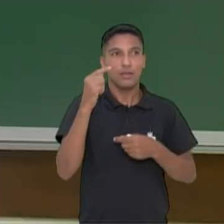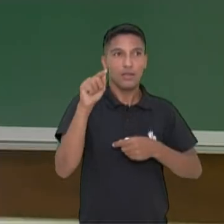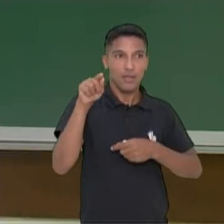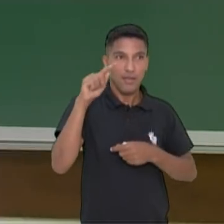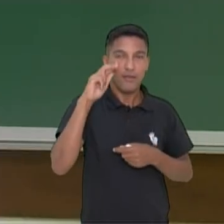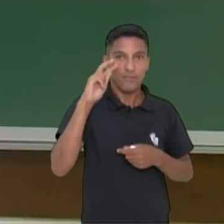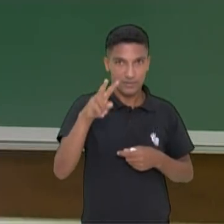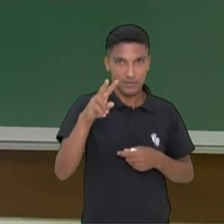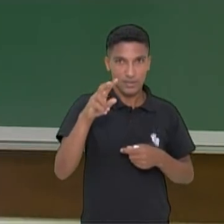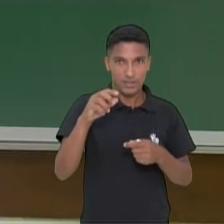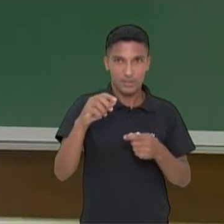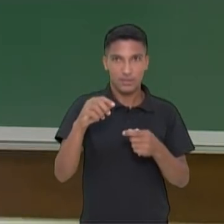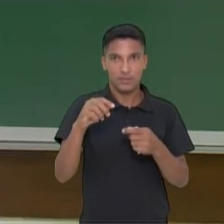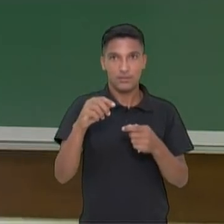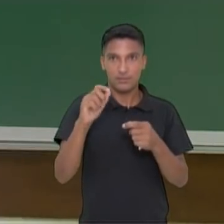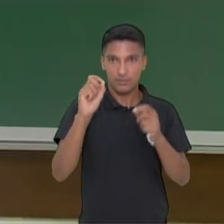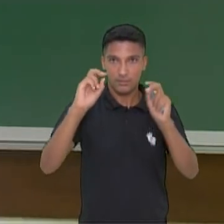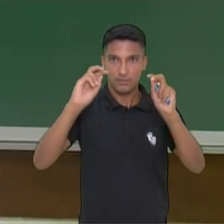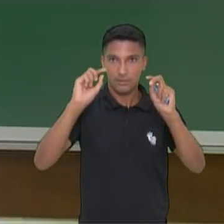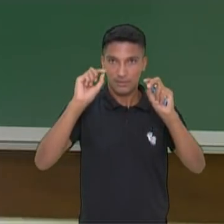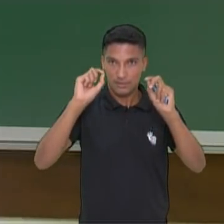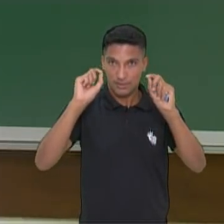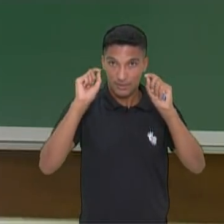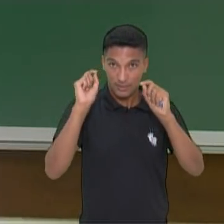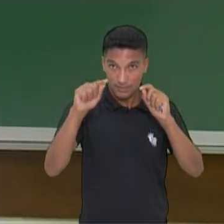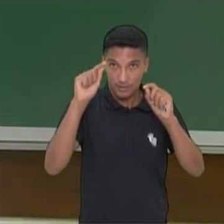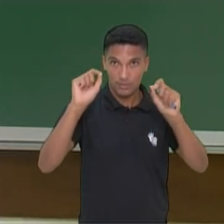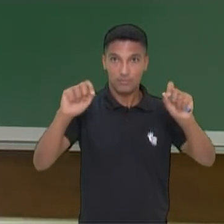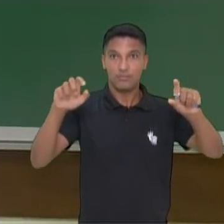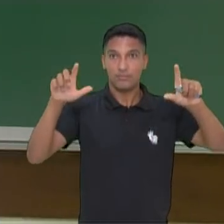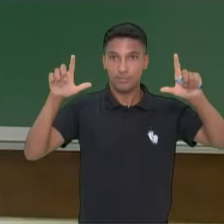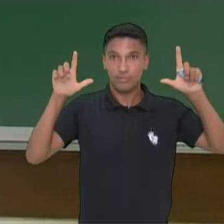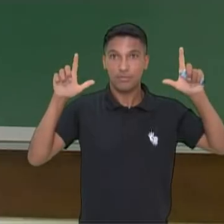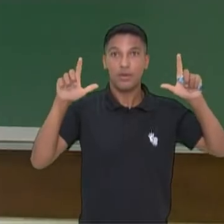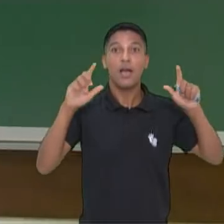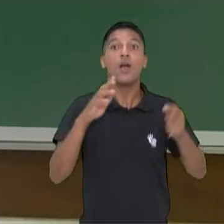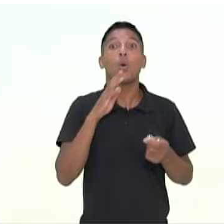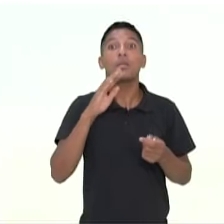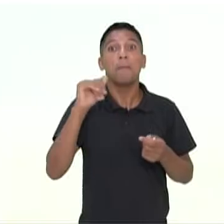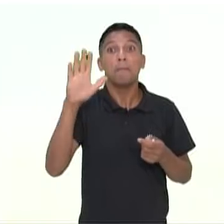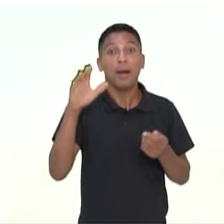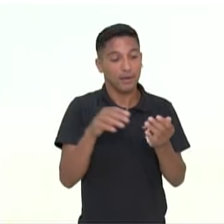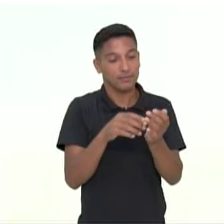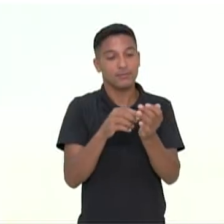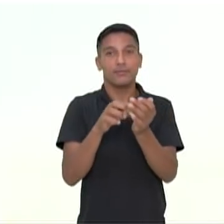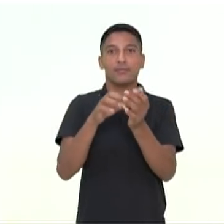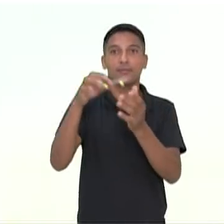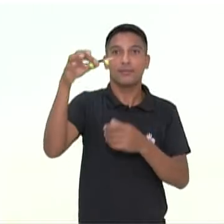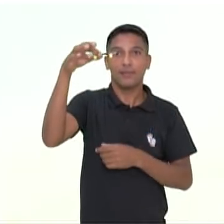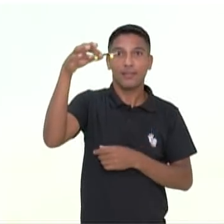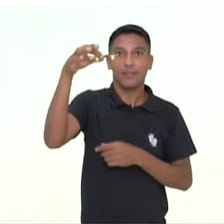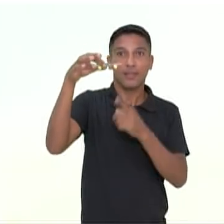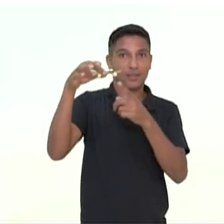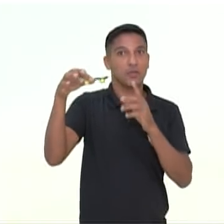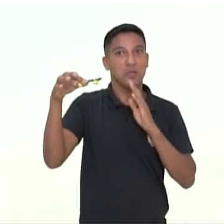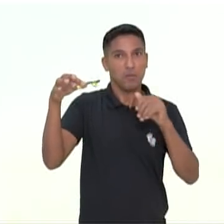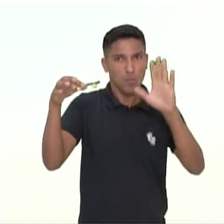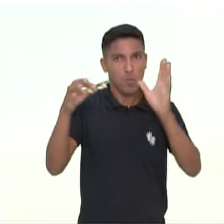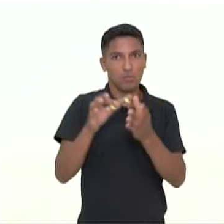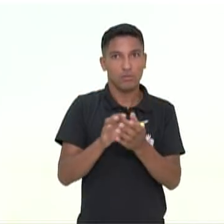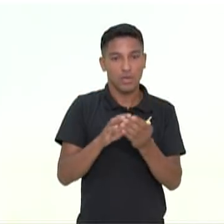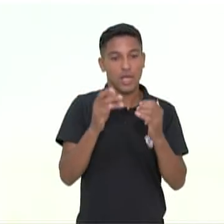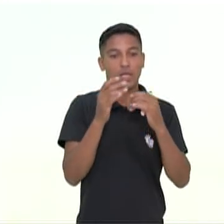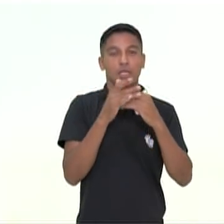aí o conhecimento, tá? Modalidades de skate no X Game, como eu falei para vocês, o vertical é uma